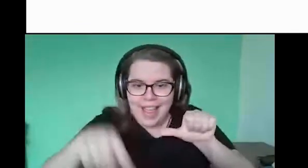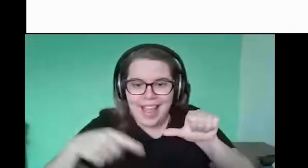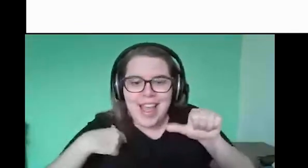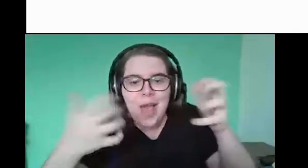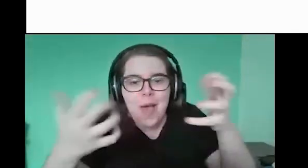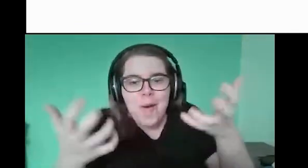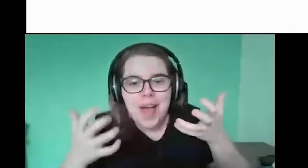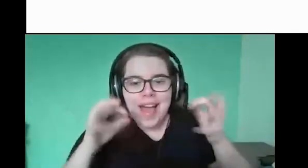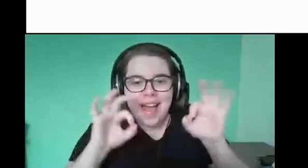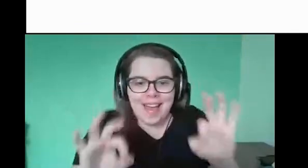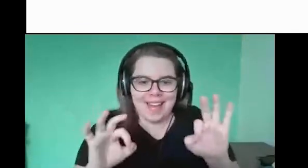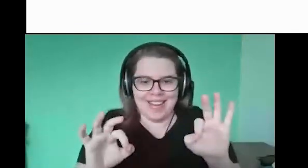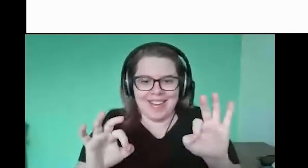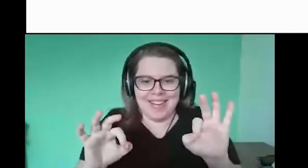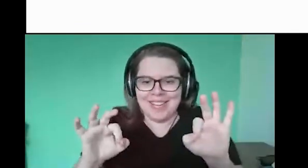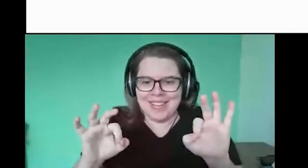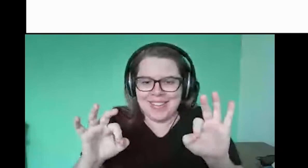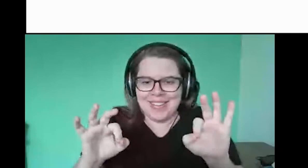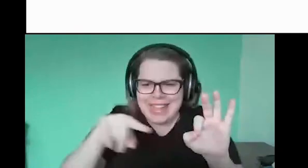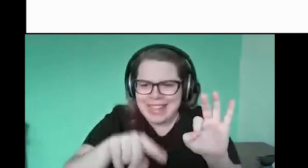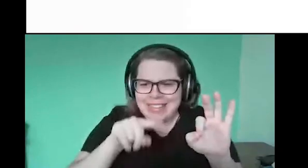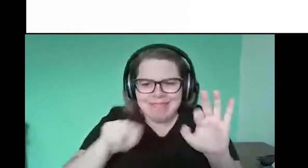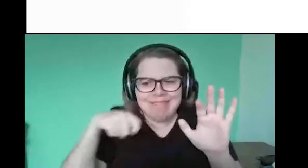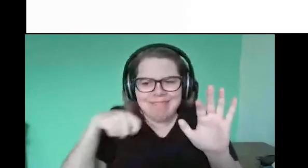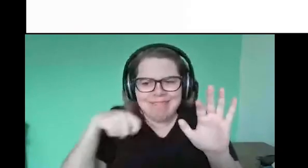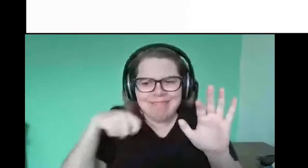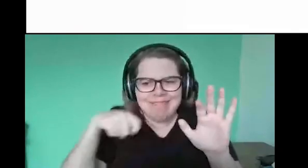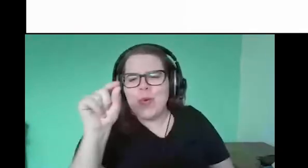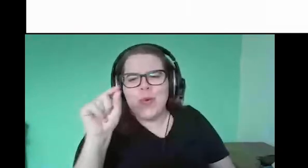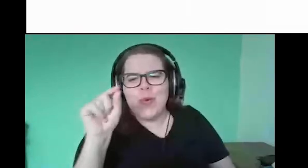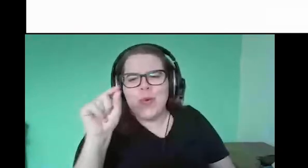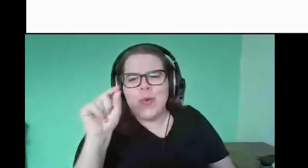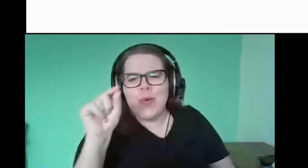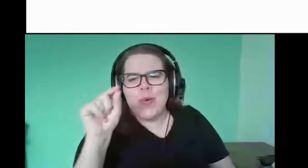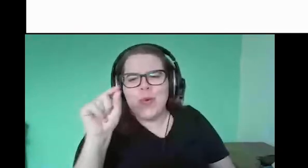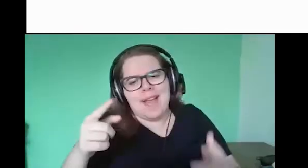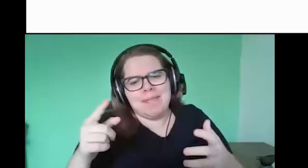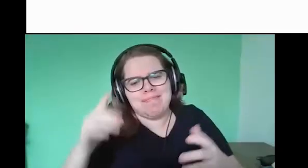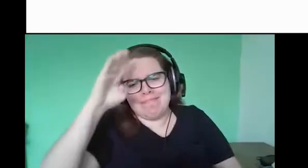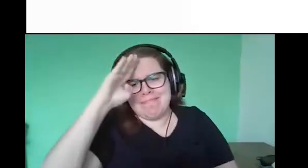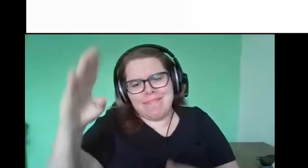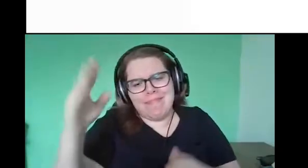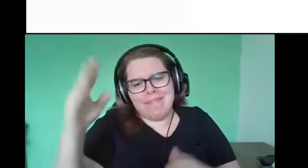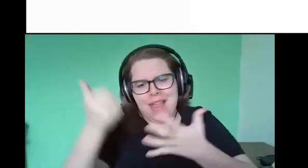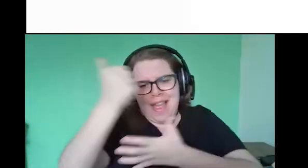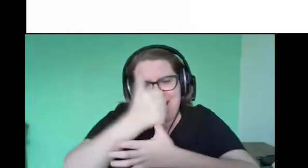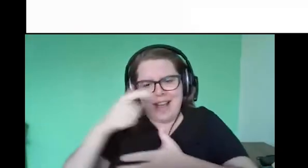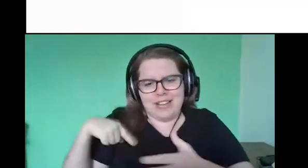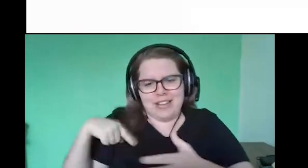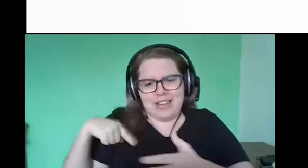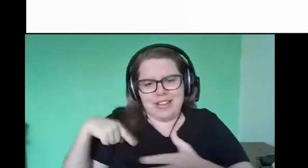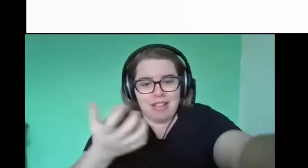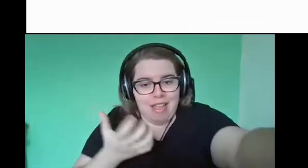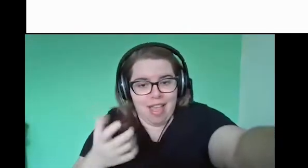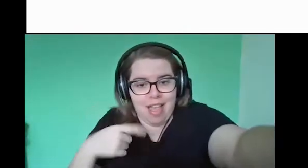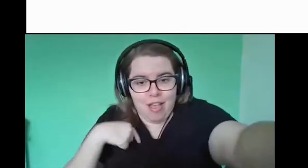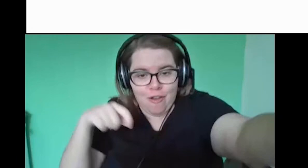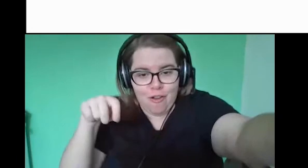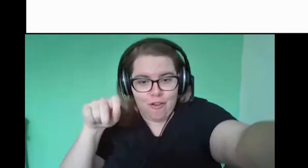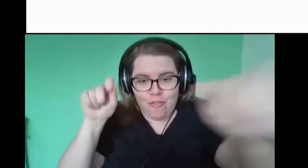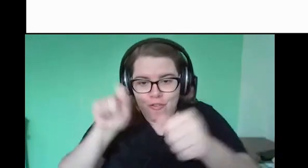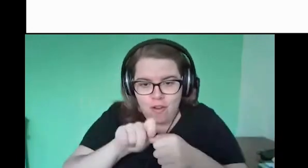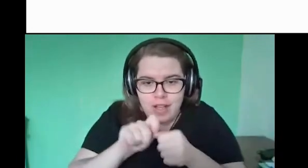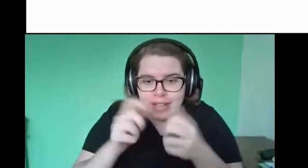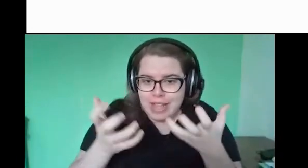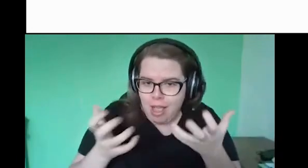eu quero. Então isso já é um primeiro passo para falar eu vou fazer. Se eu